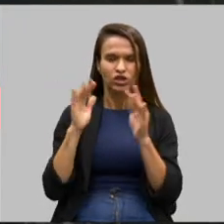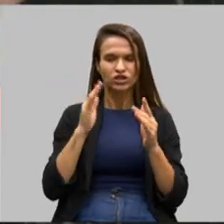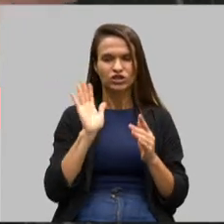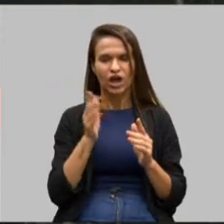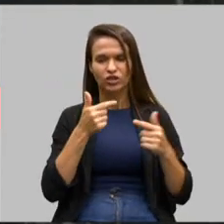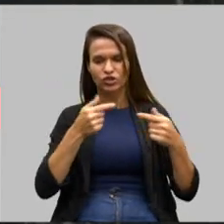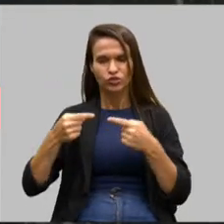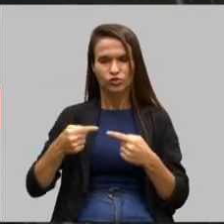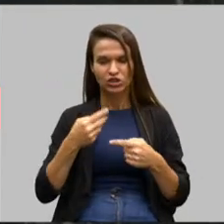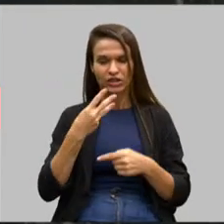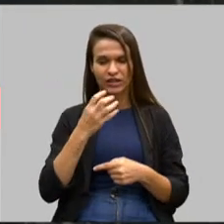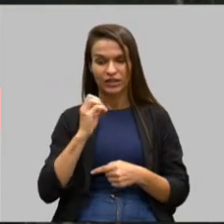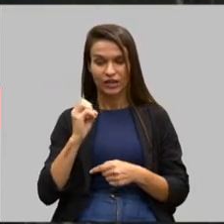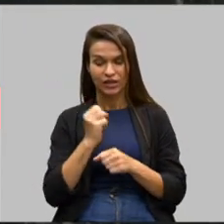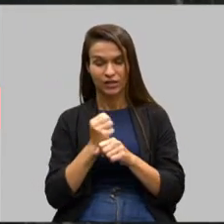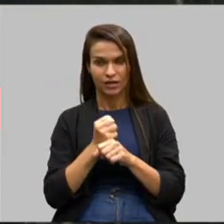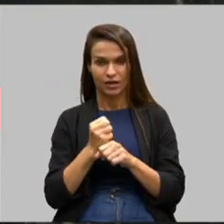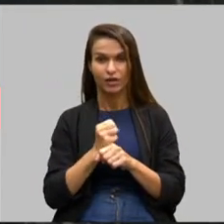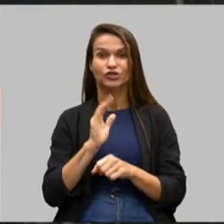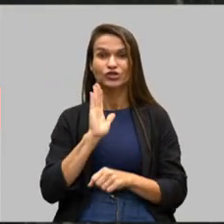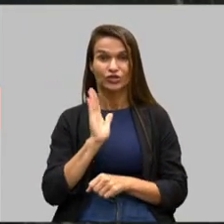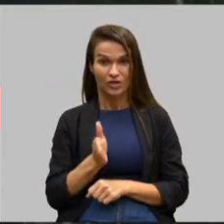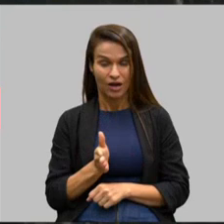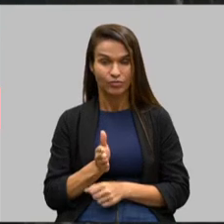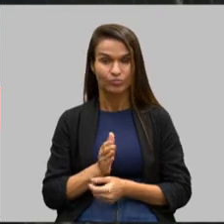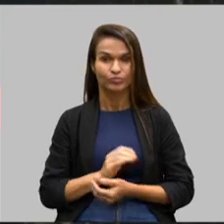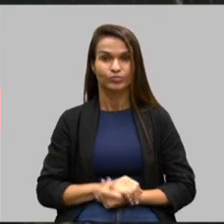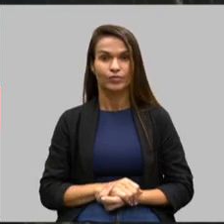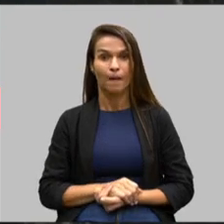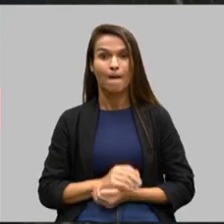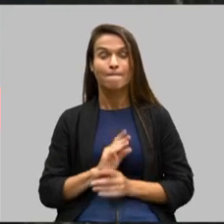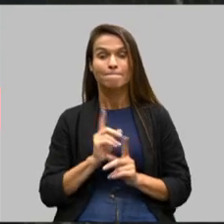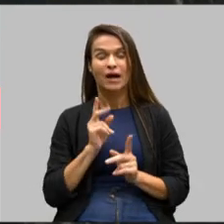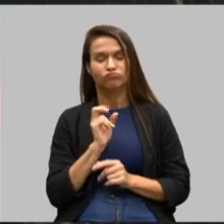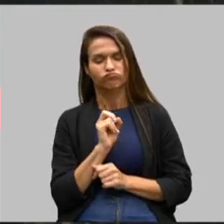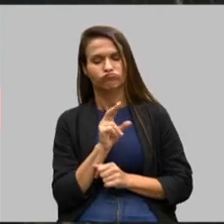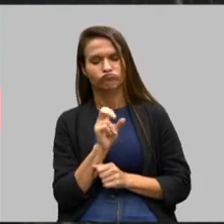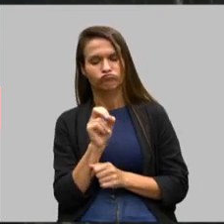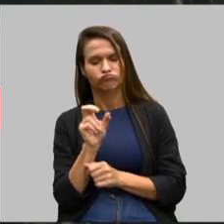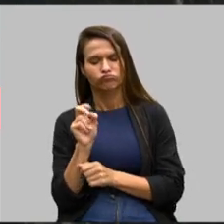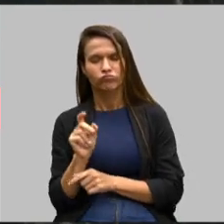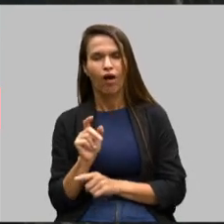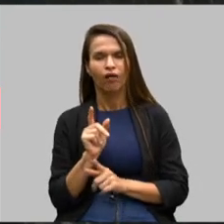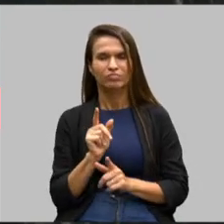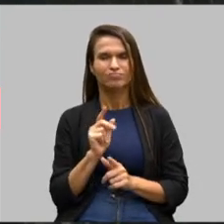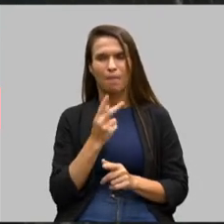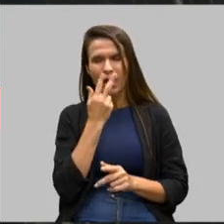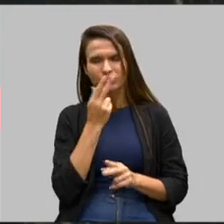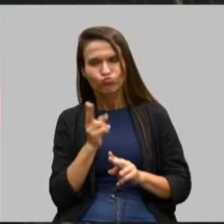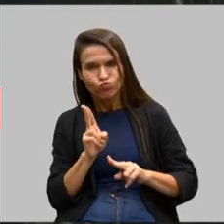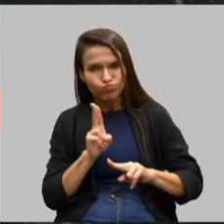anos. Mas a gente vê que ele fica travado.